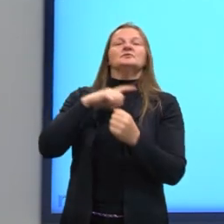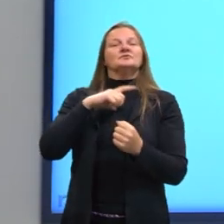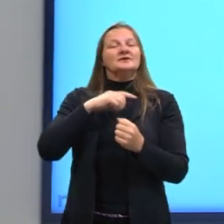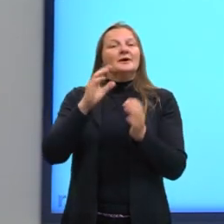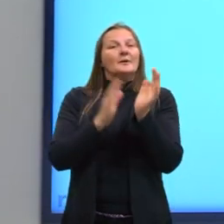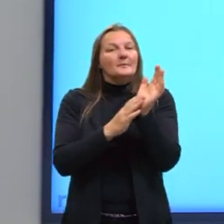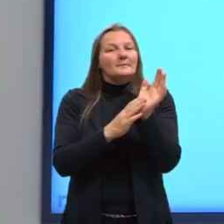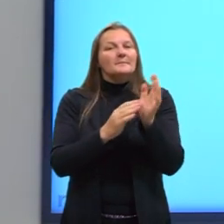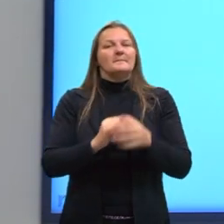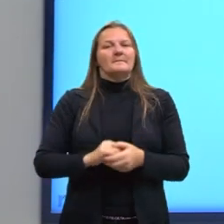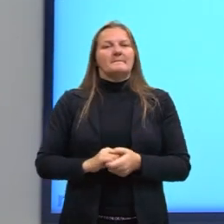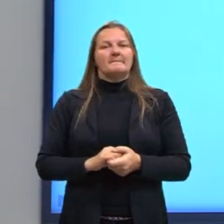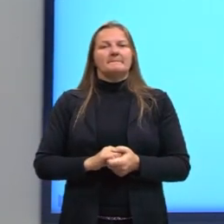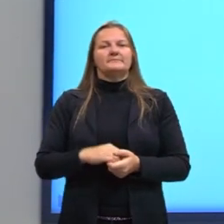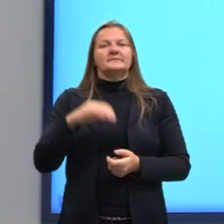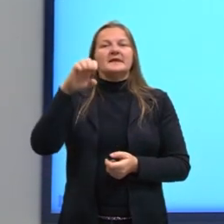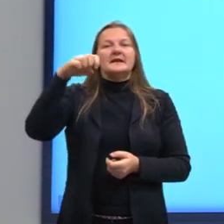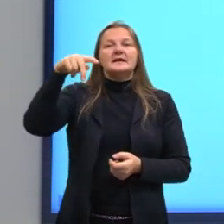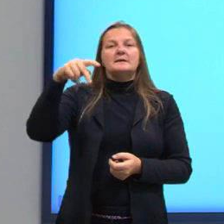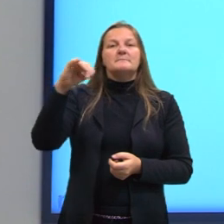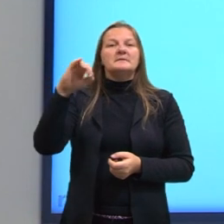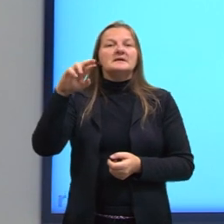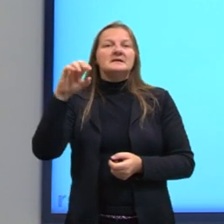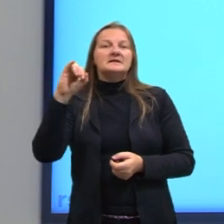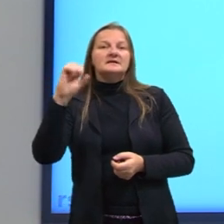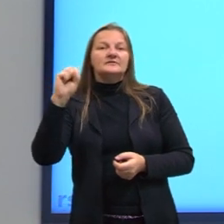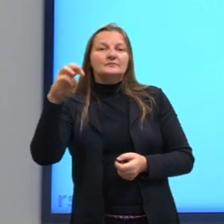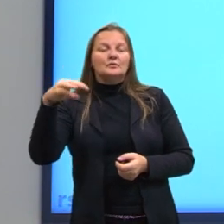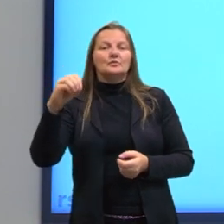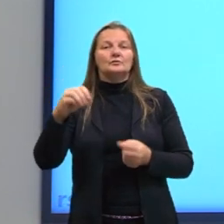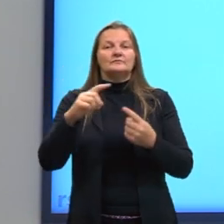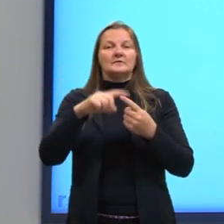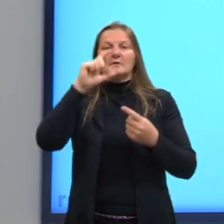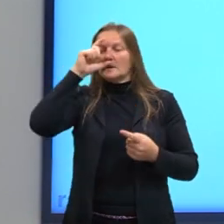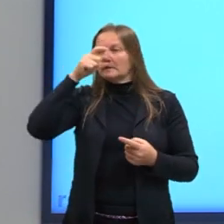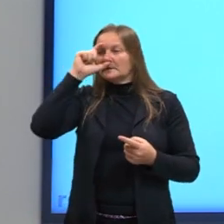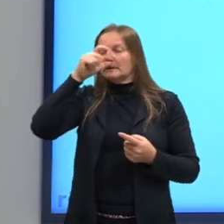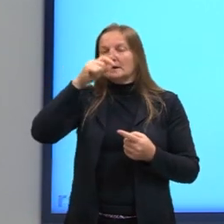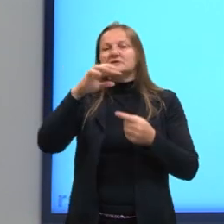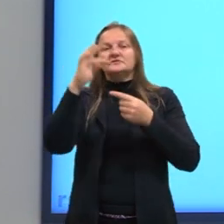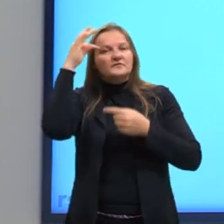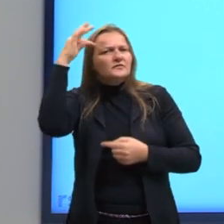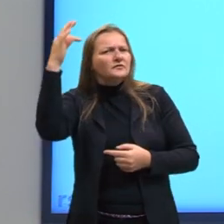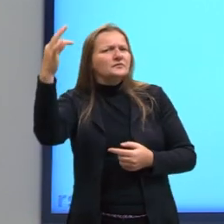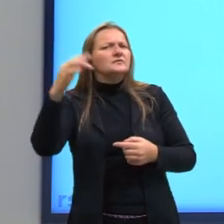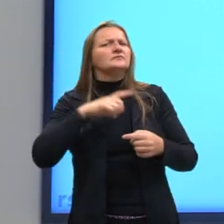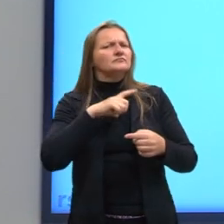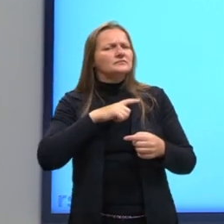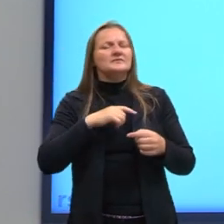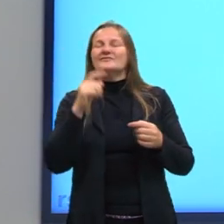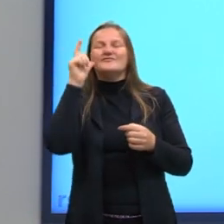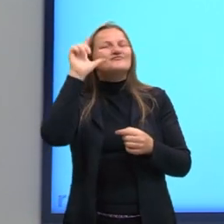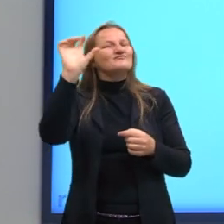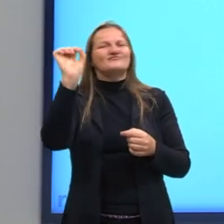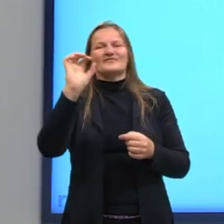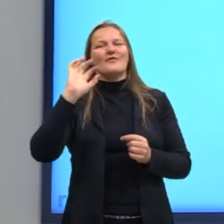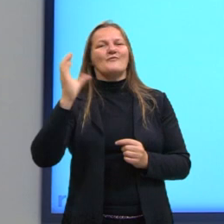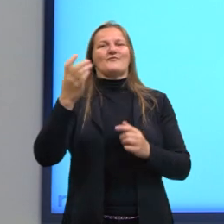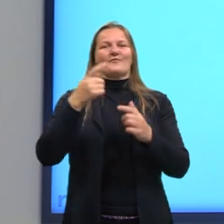proposto mesmo com o empirismo o cartesianismo né Essa forma de conhecimento também não conseguiram resolver